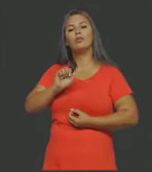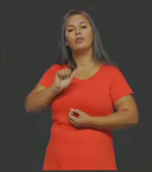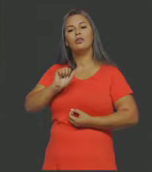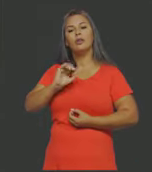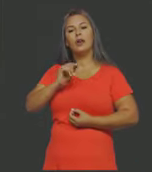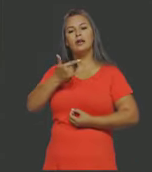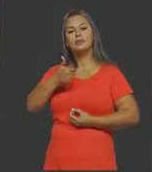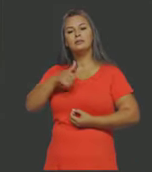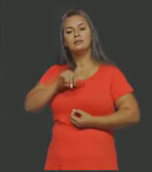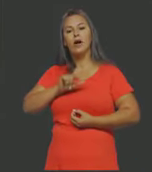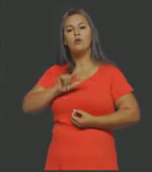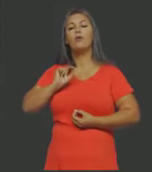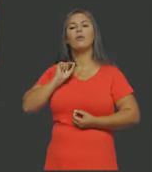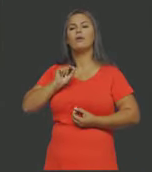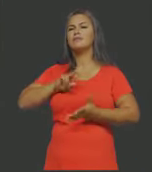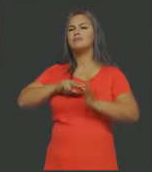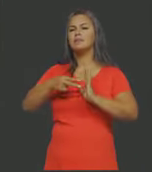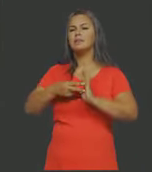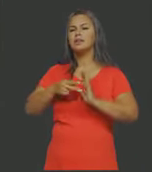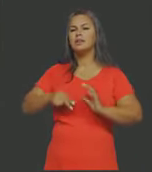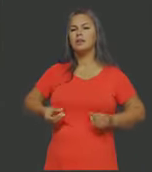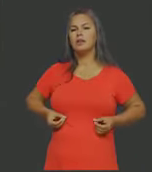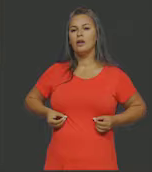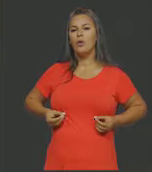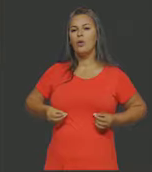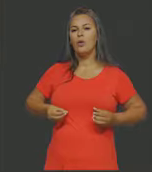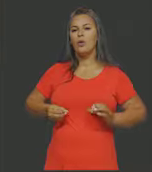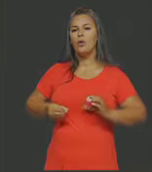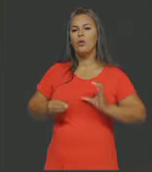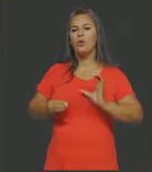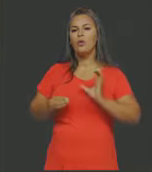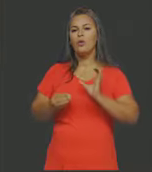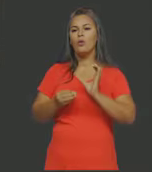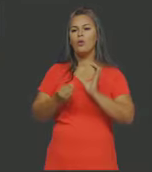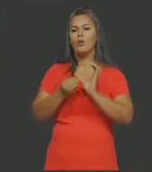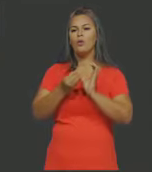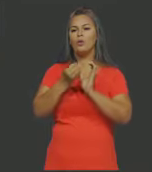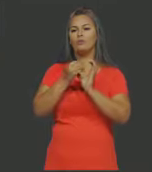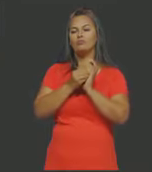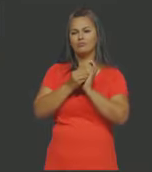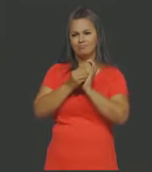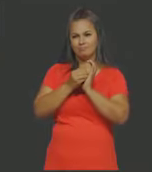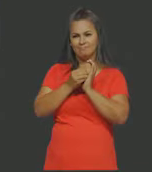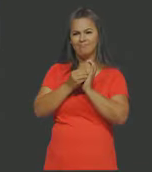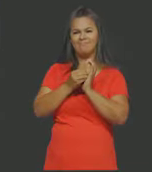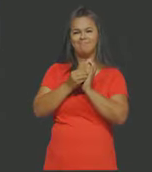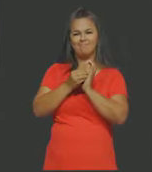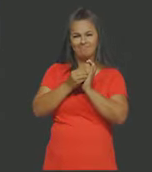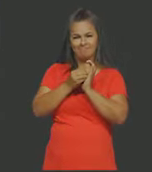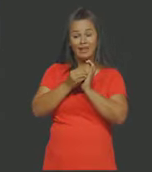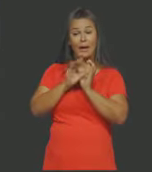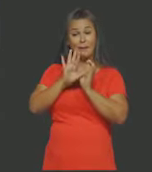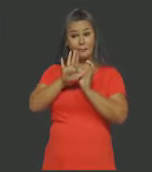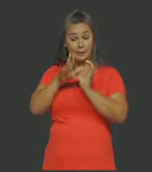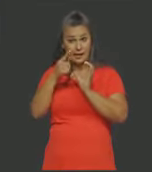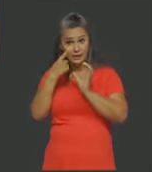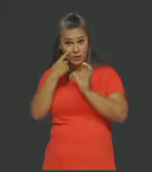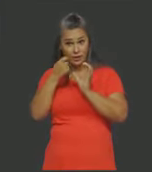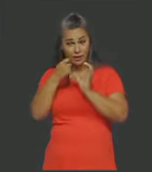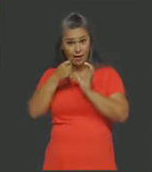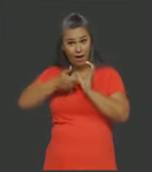esse processo, eu tenho que, ao mesmo tempo, um evento acontecendo no ovário, quer dizer, eu